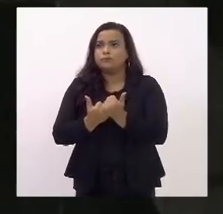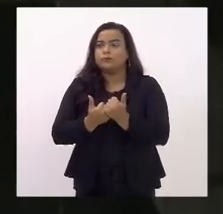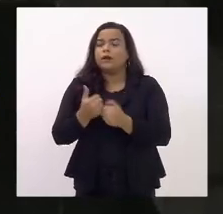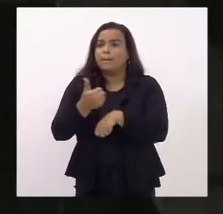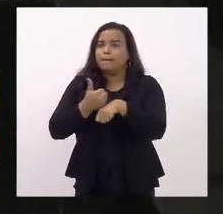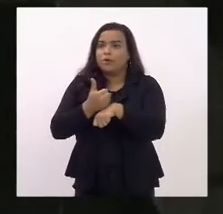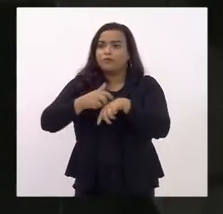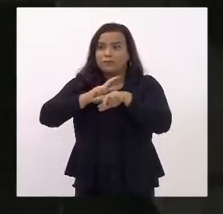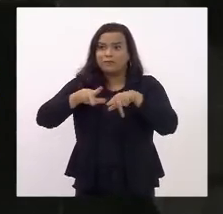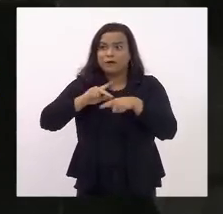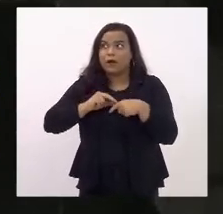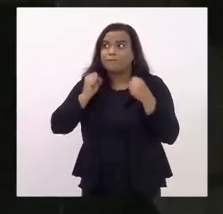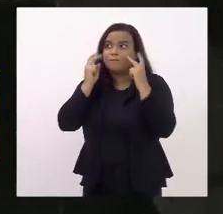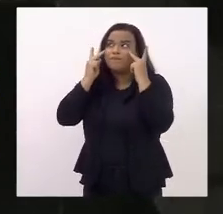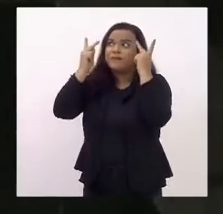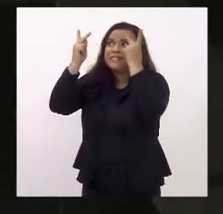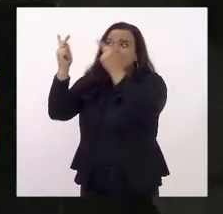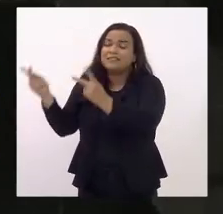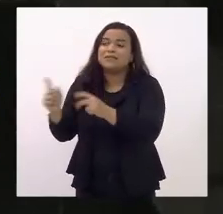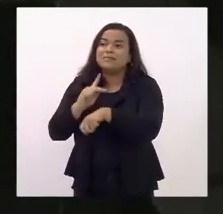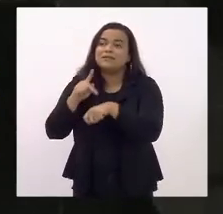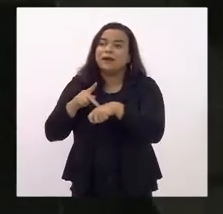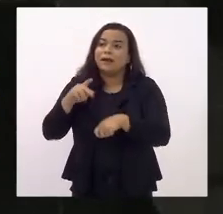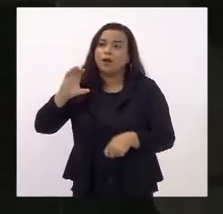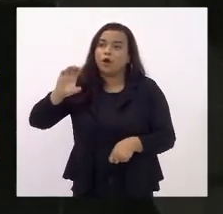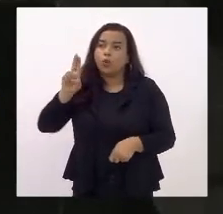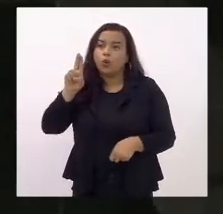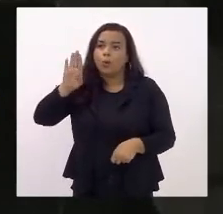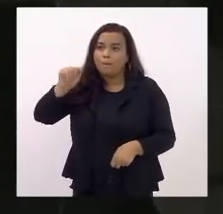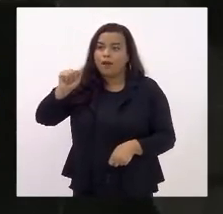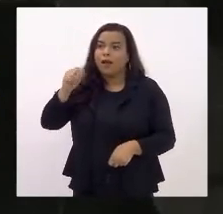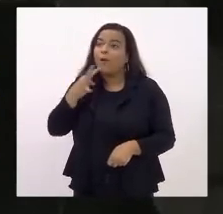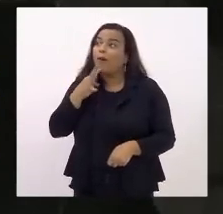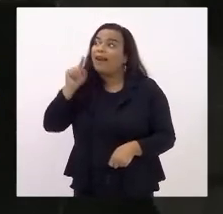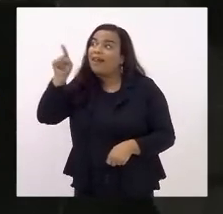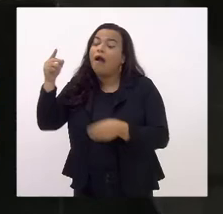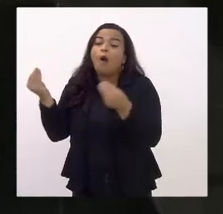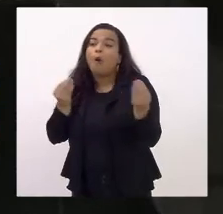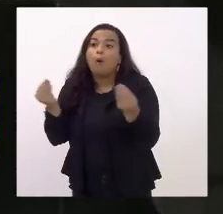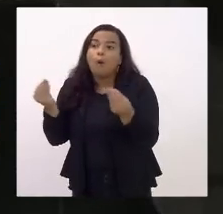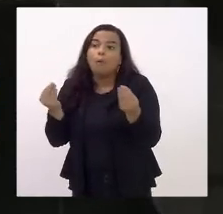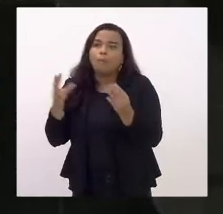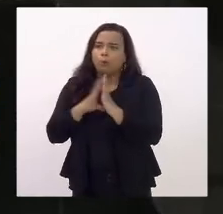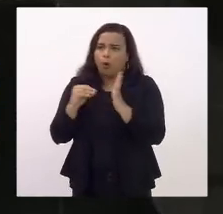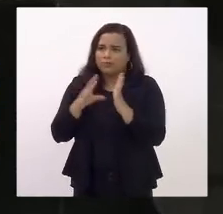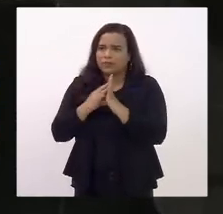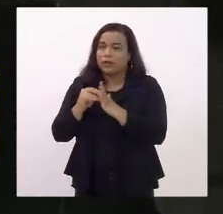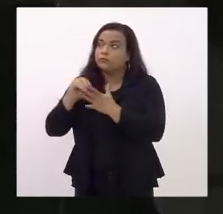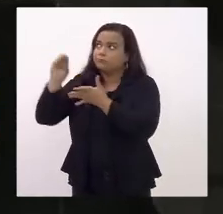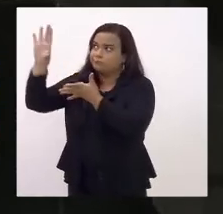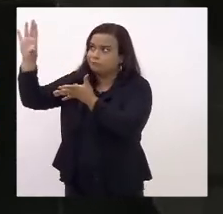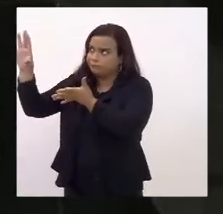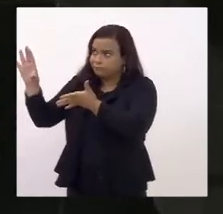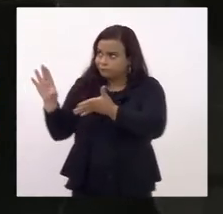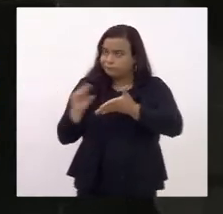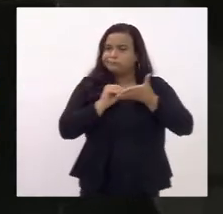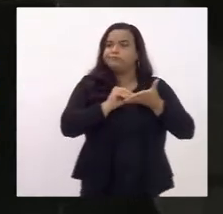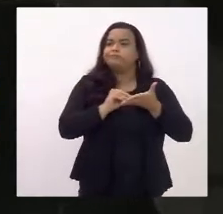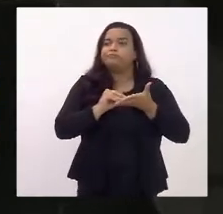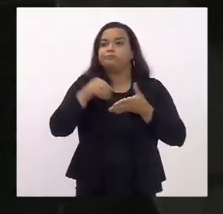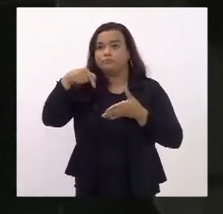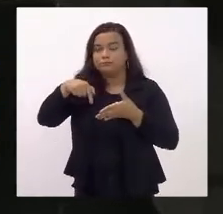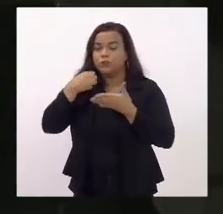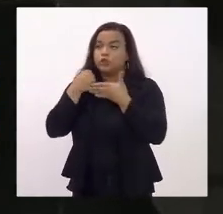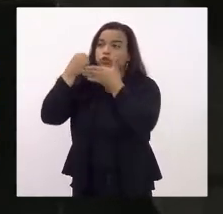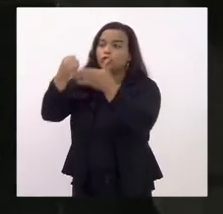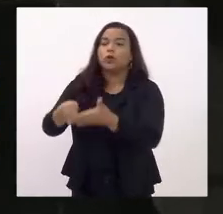conhecer o modelo cubano e trouxeram para Niterói e fizeram as devidas adaptações e contextualizações esse modelo,